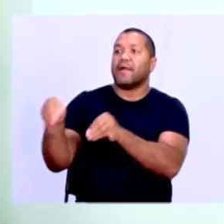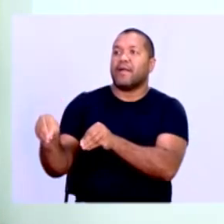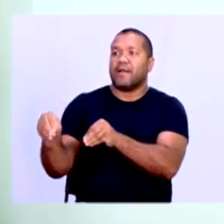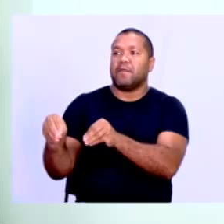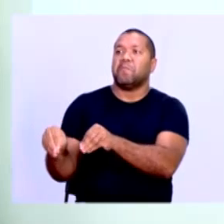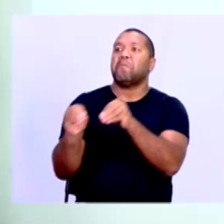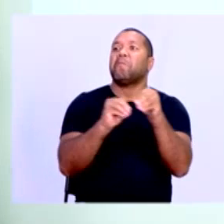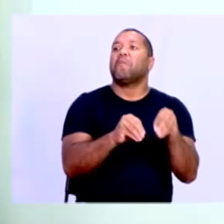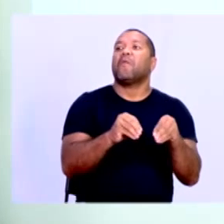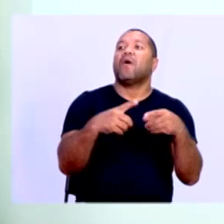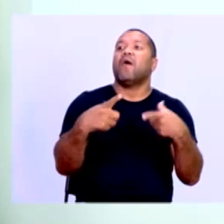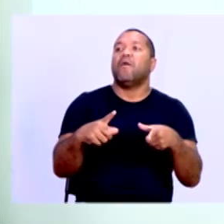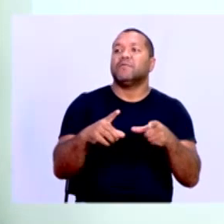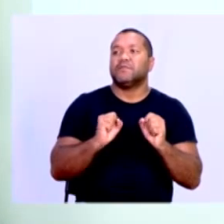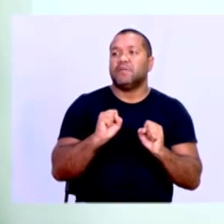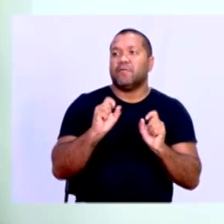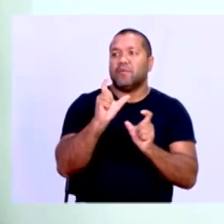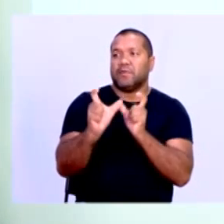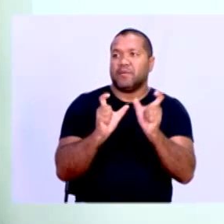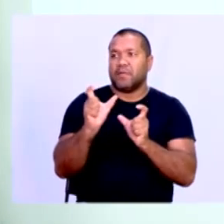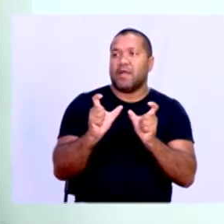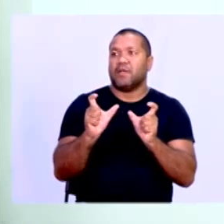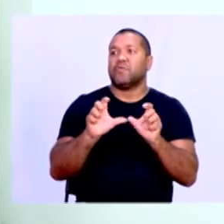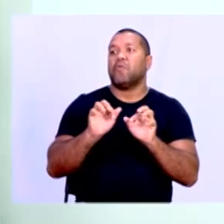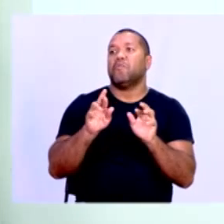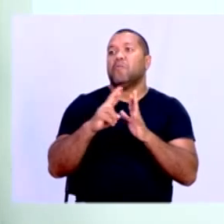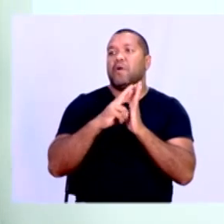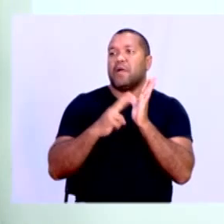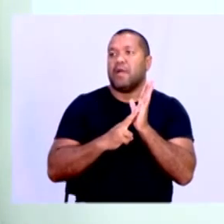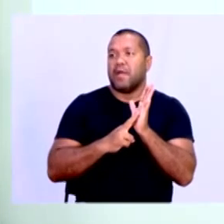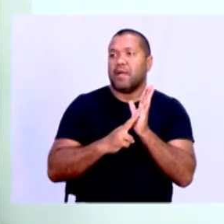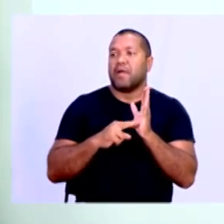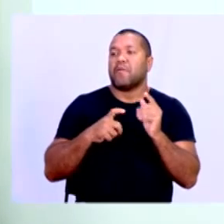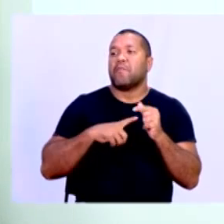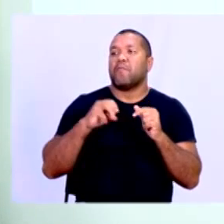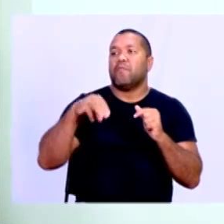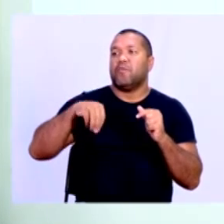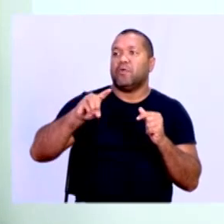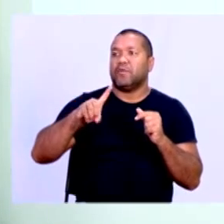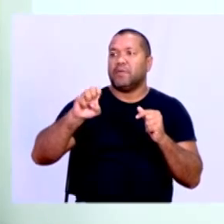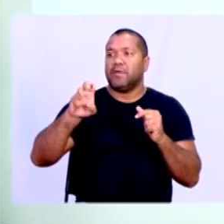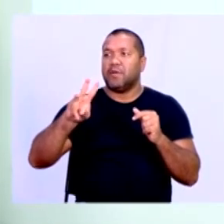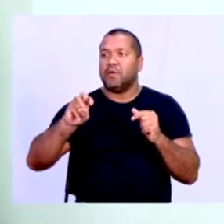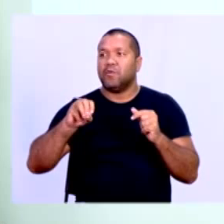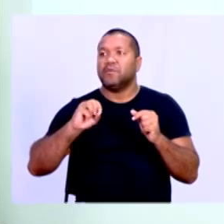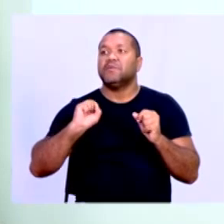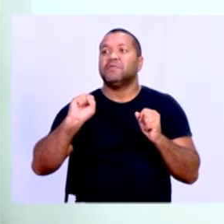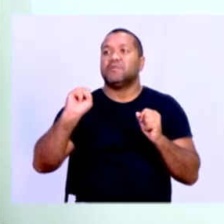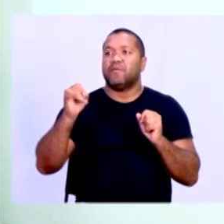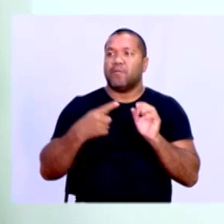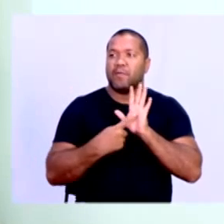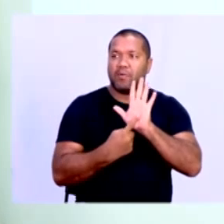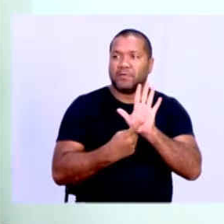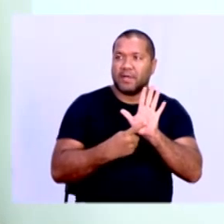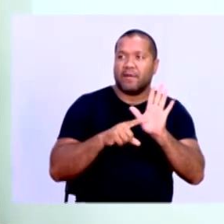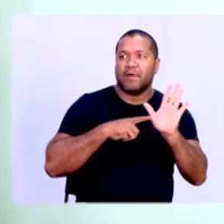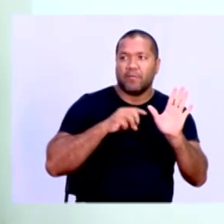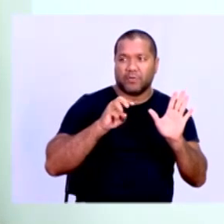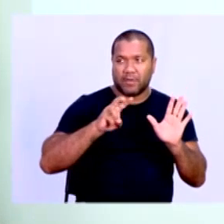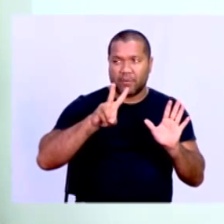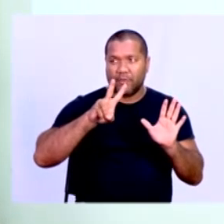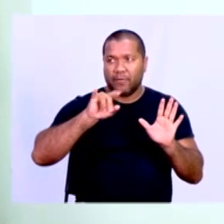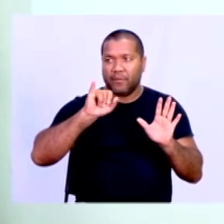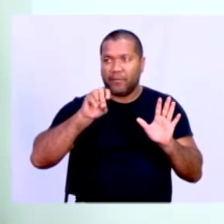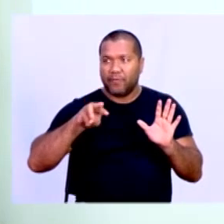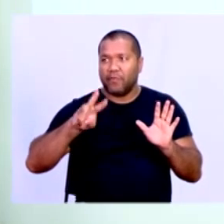Se forem dados ou regras de negócio, vai ser para o modelo. Se for para mostrar alguma informação, como em HTML, ou